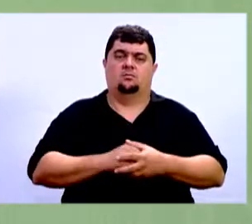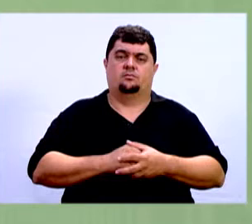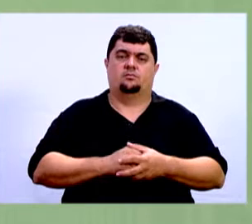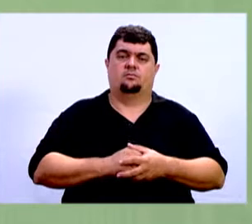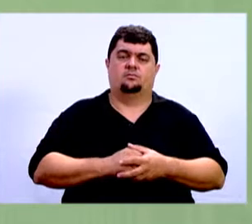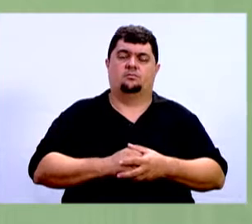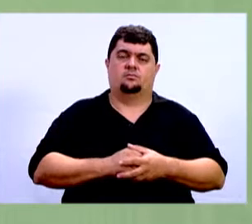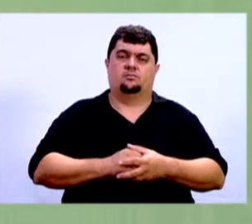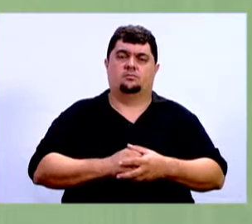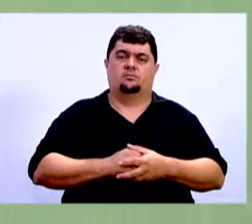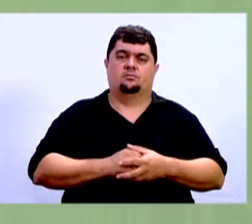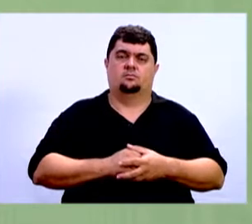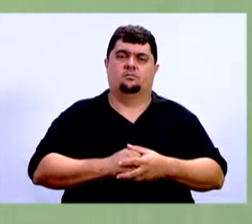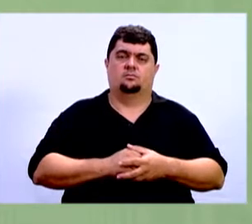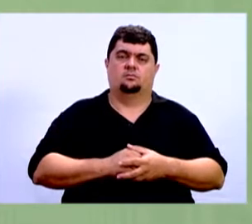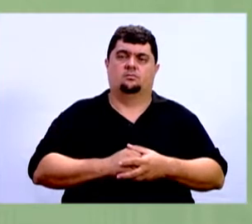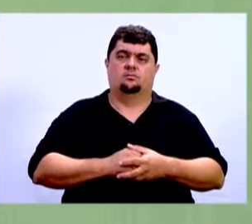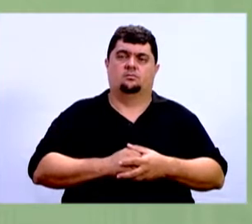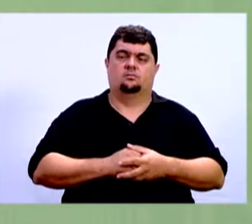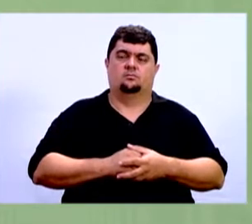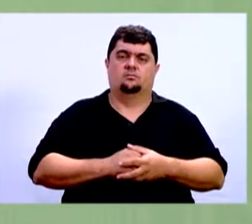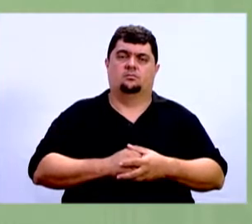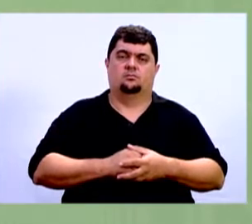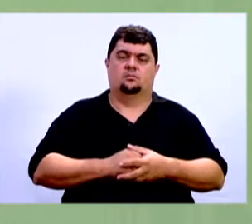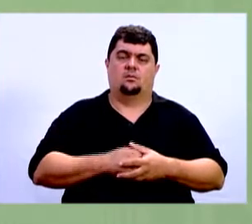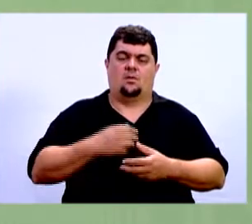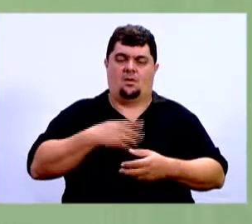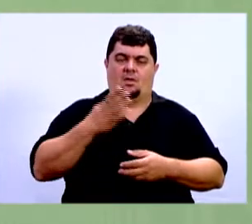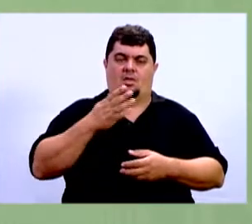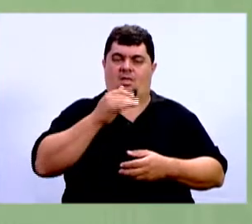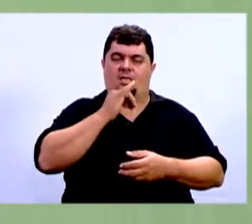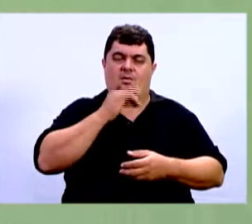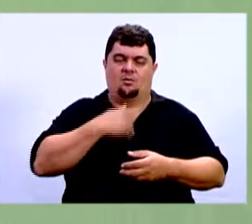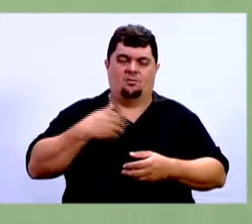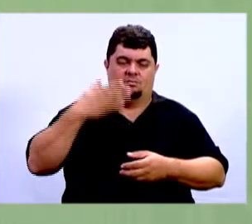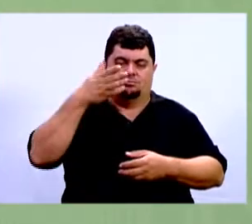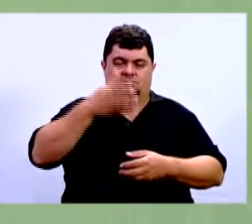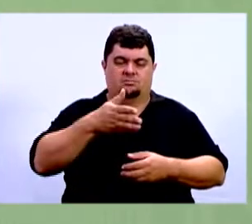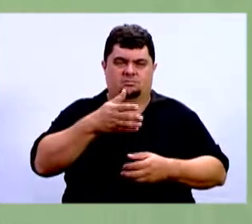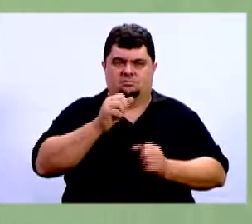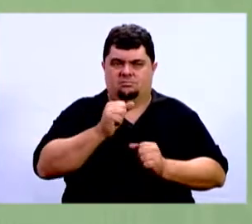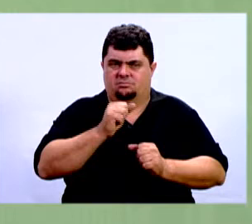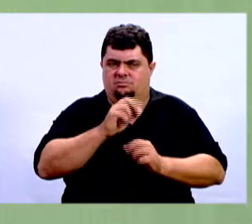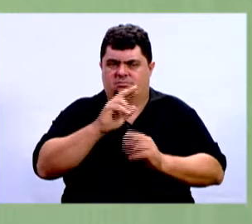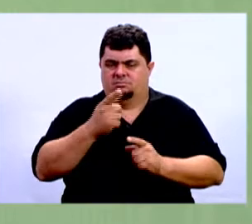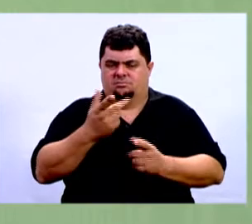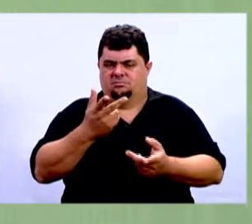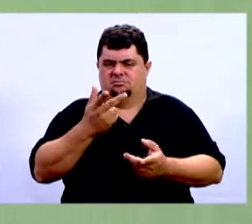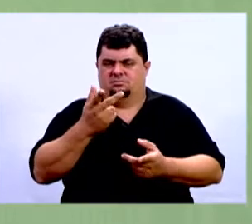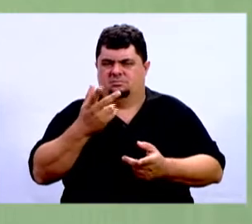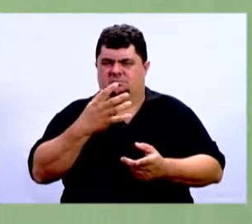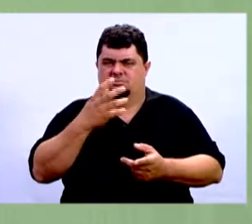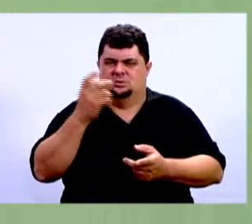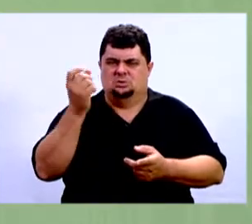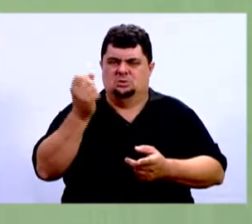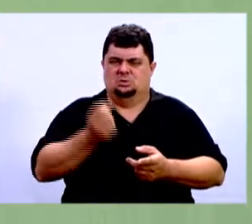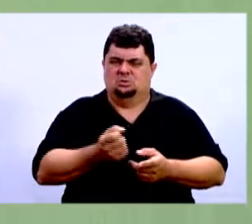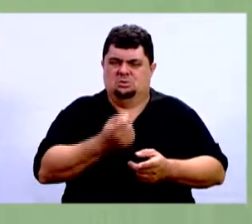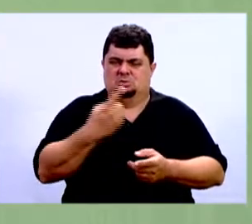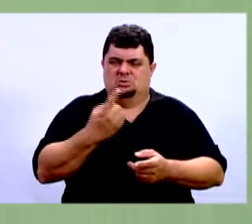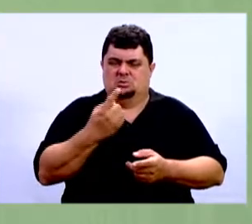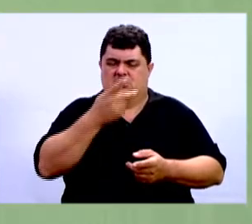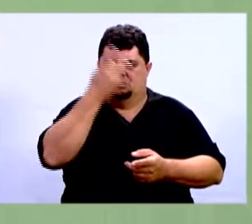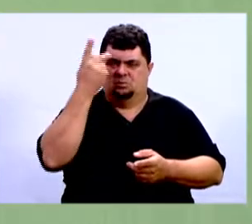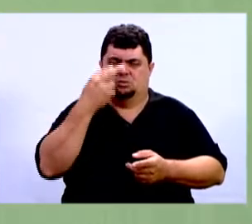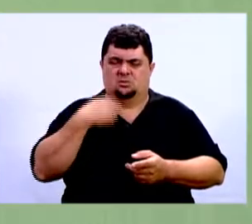Como é que eu posso dizer assim? Na hora que você vai ao local, ela pode gerar algumas inconveniências, né? As pessoas que estão